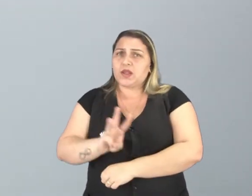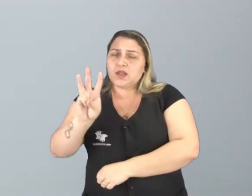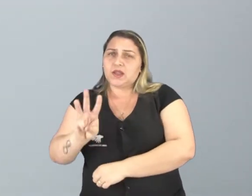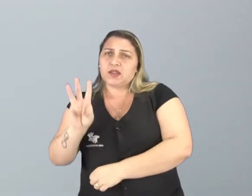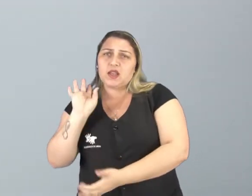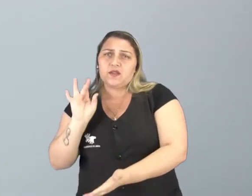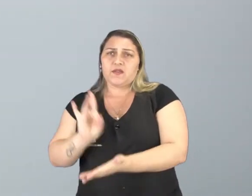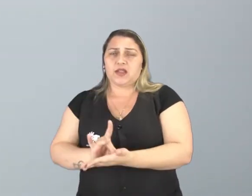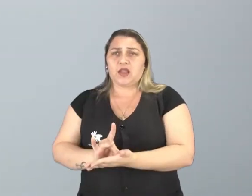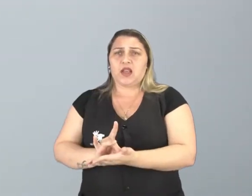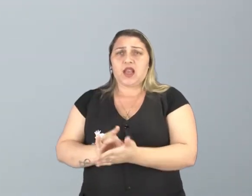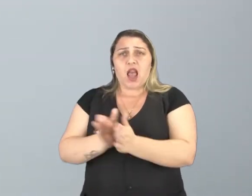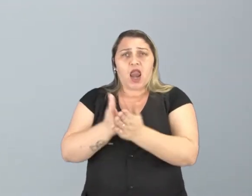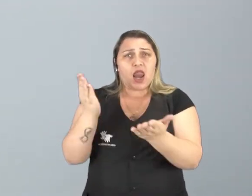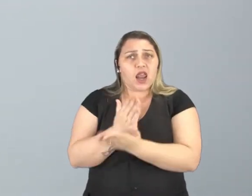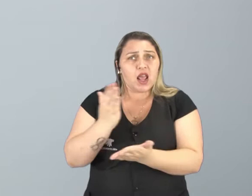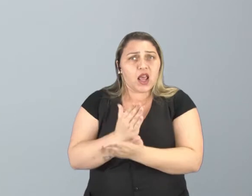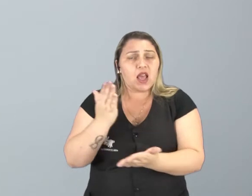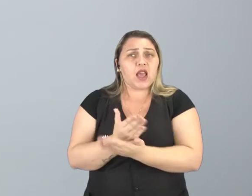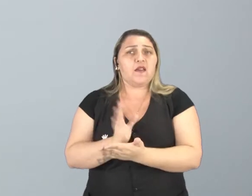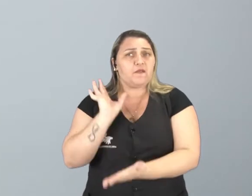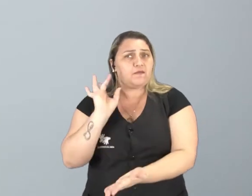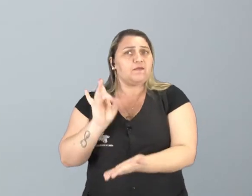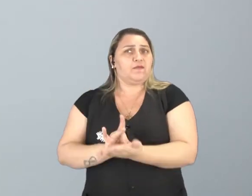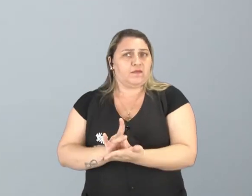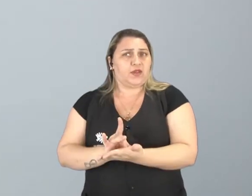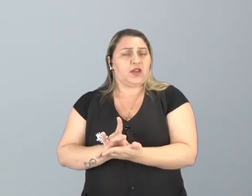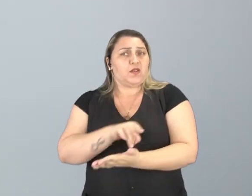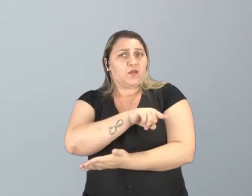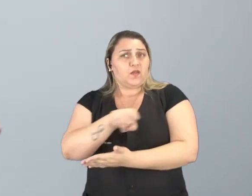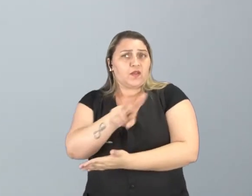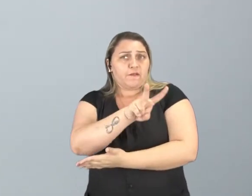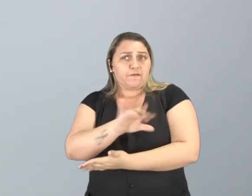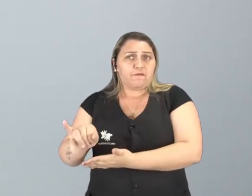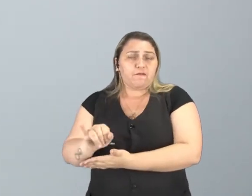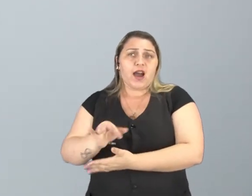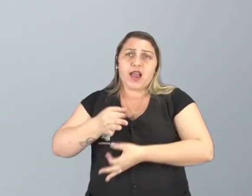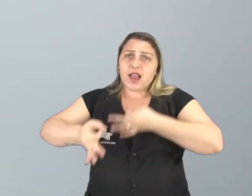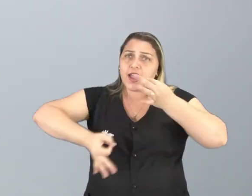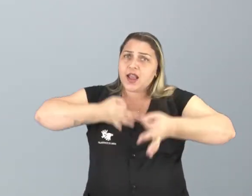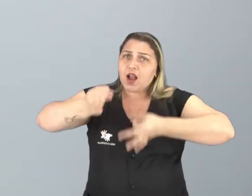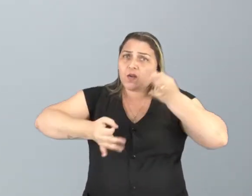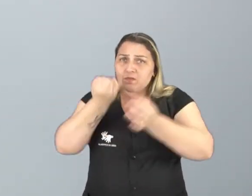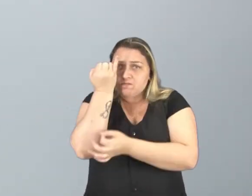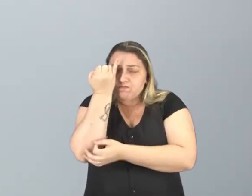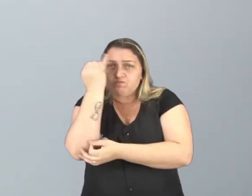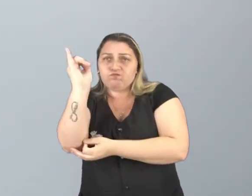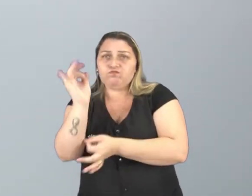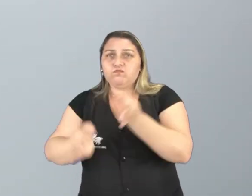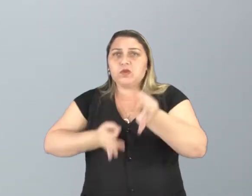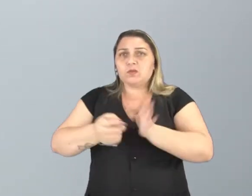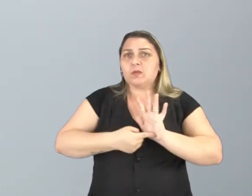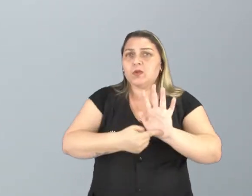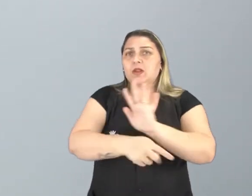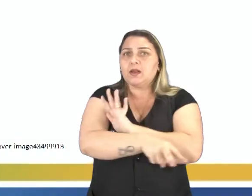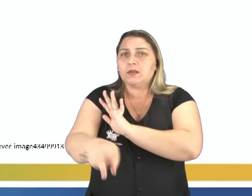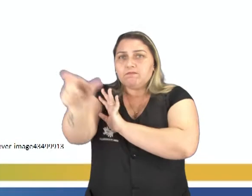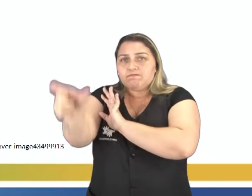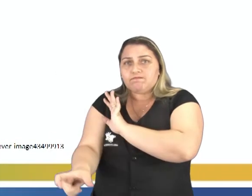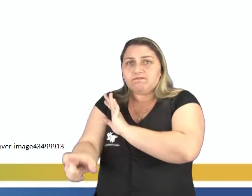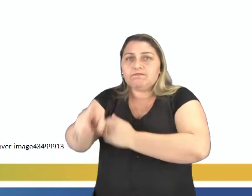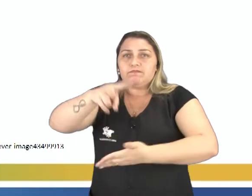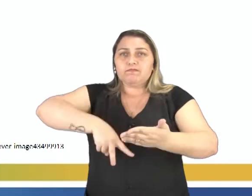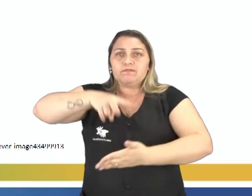busque livros confiáveis, e aí você vai argumentar, você vai criar argumentos para apresentar ao seu leitor.